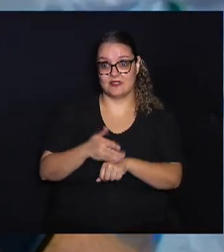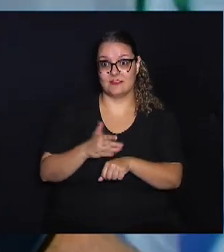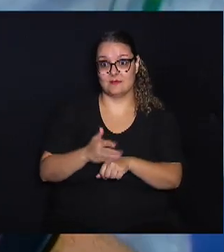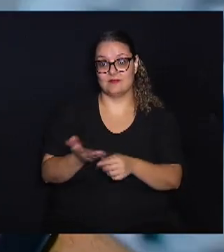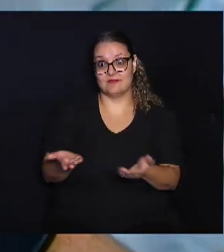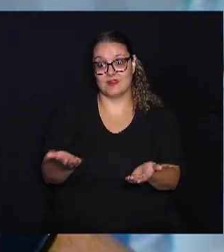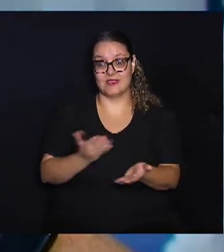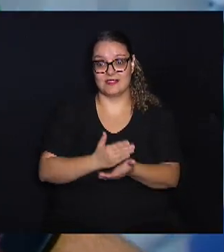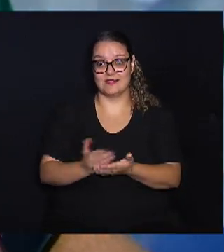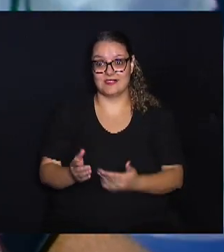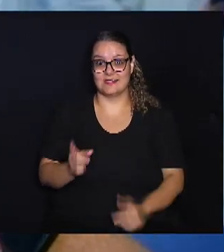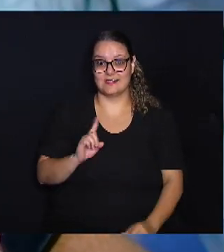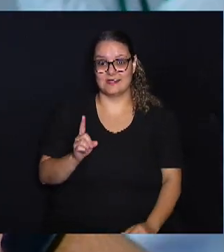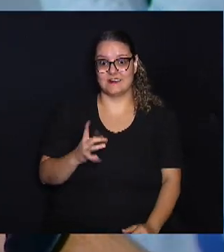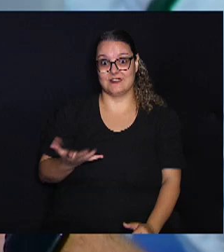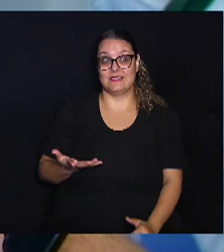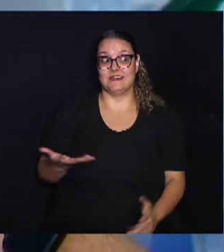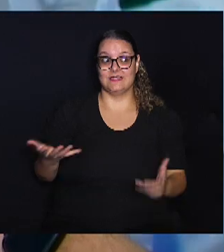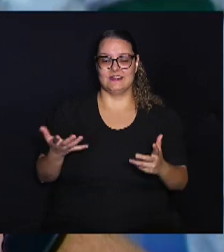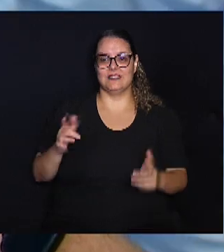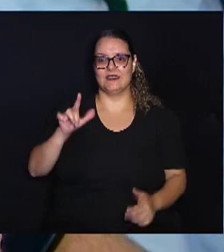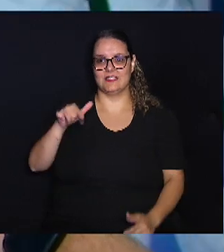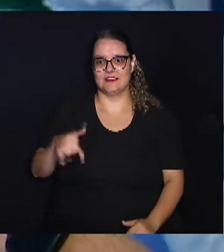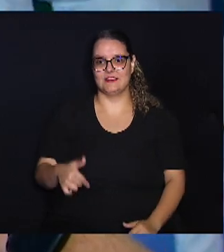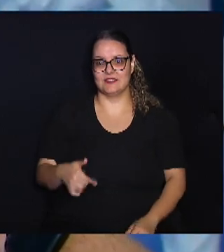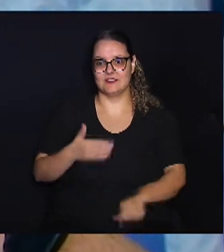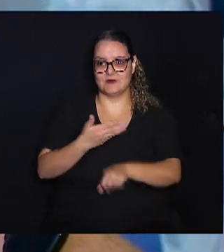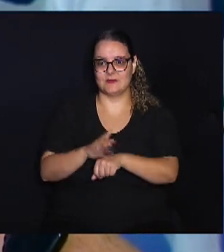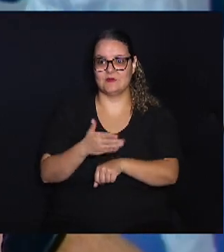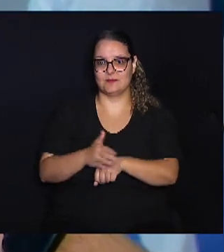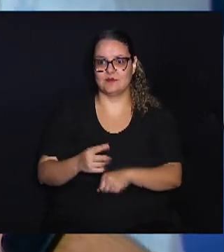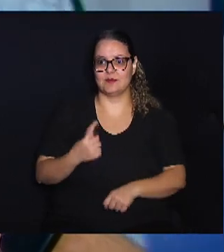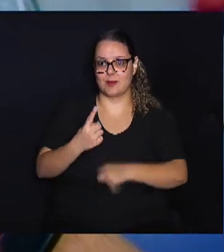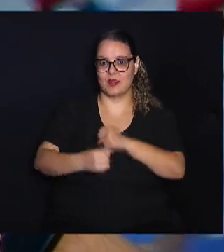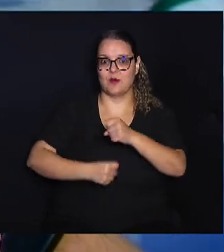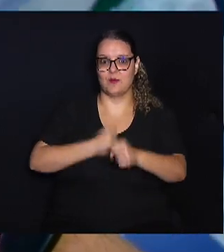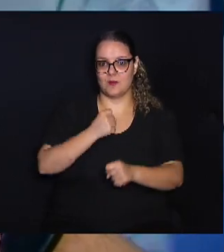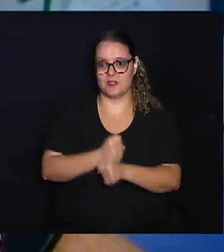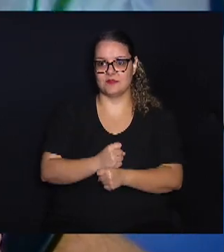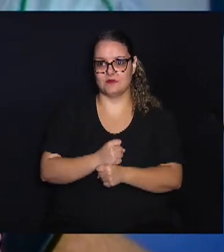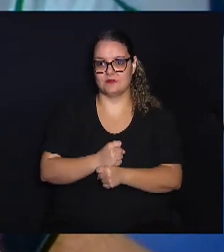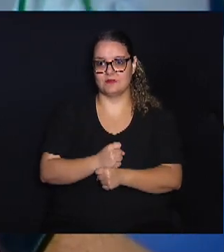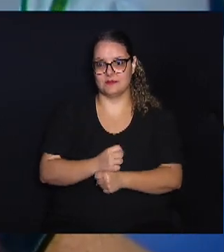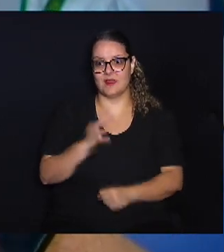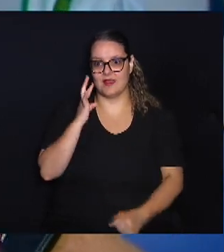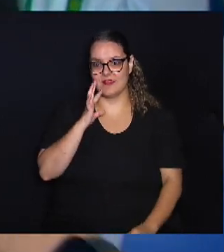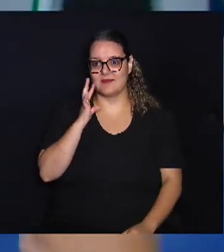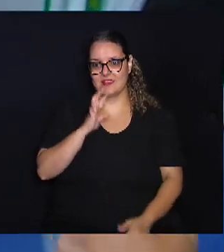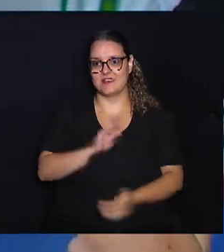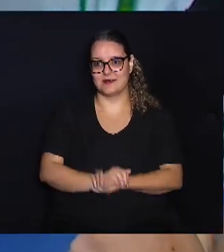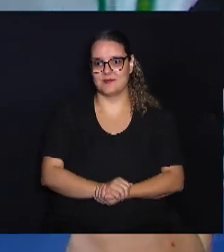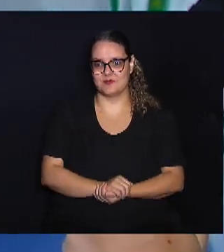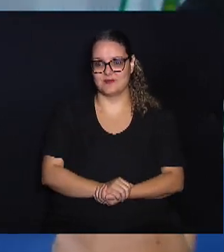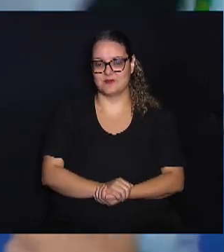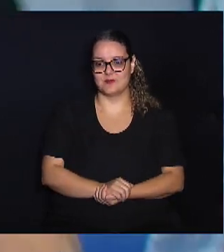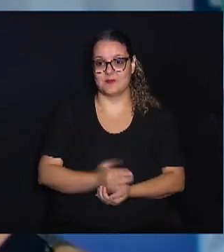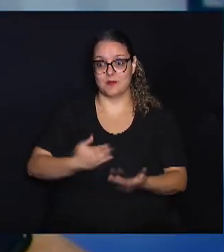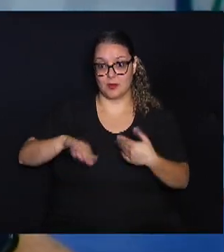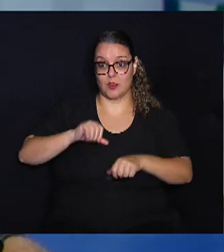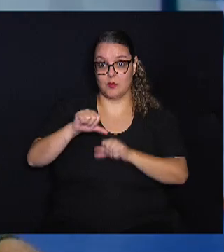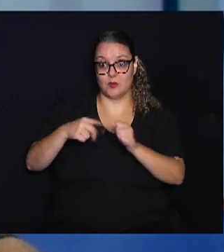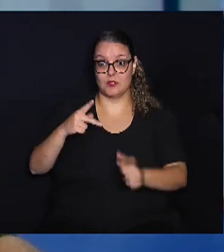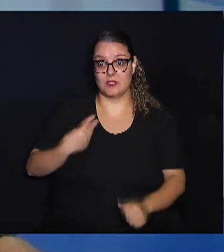começo não foi tão. Mas depois você treina assim há 1 ano, é bem legal. O Karatê mudou a sua